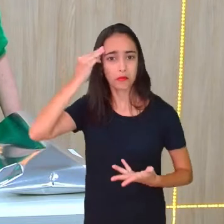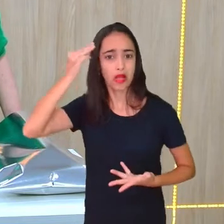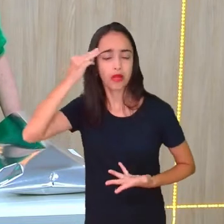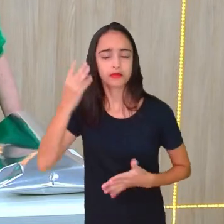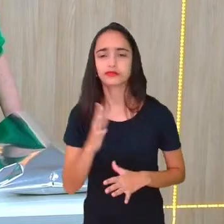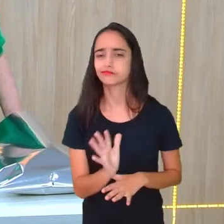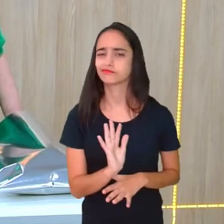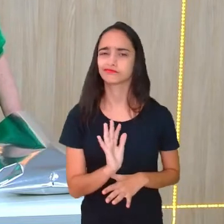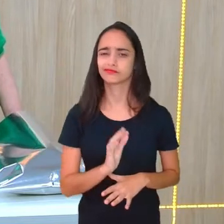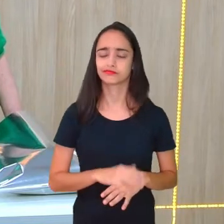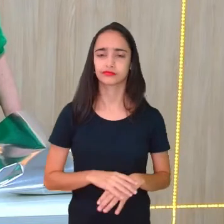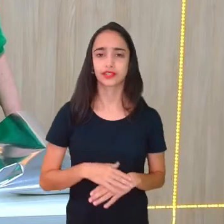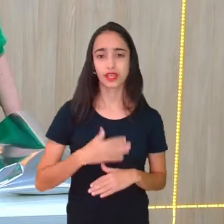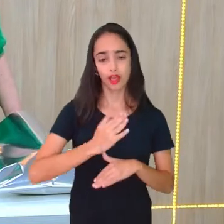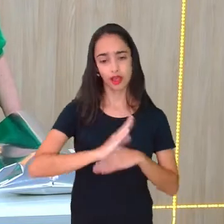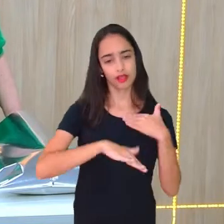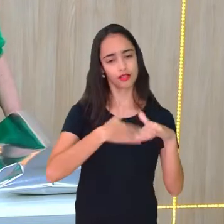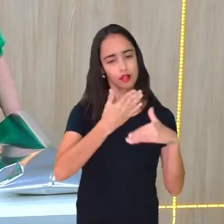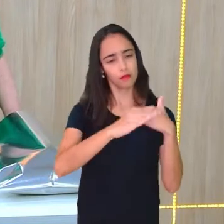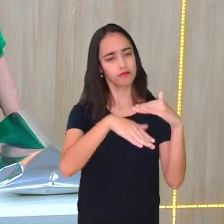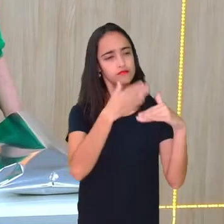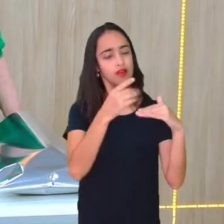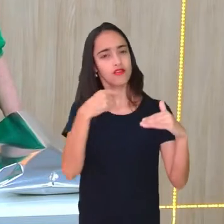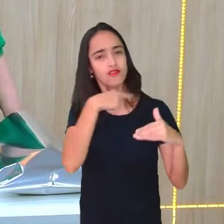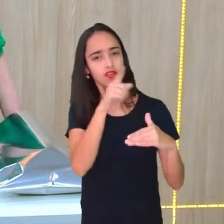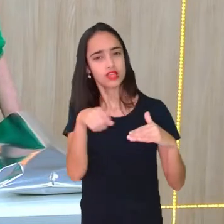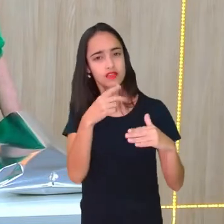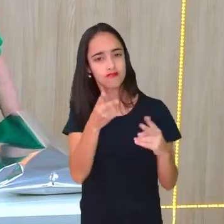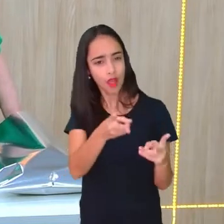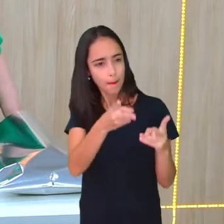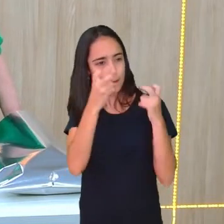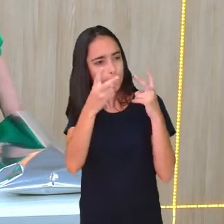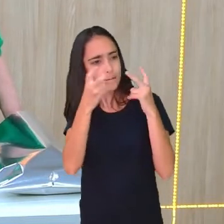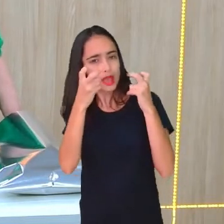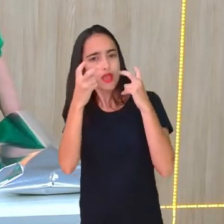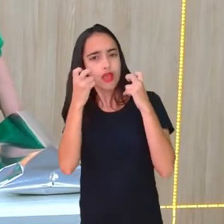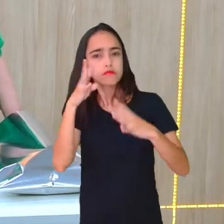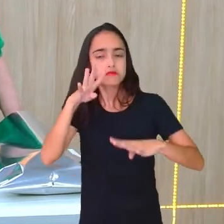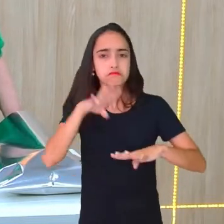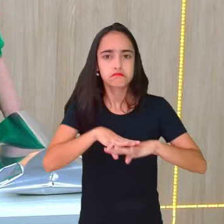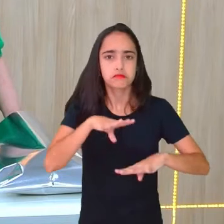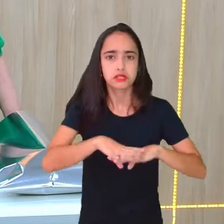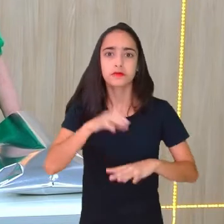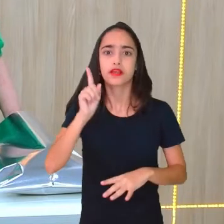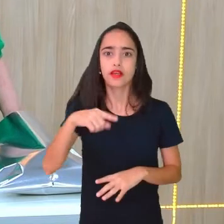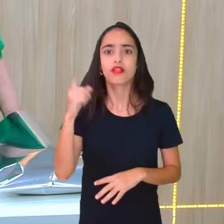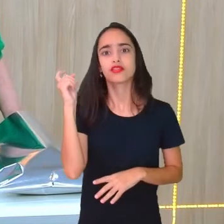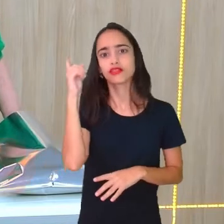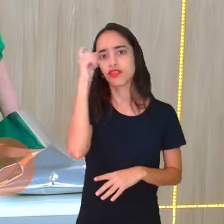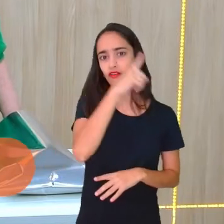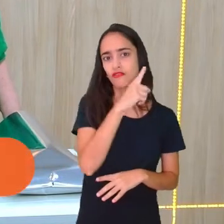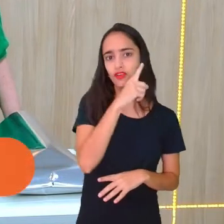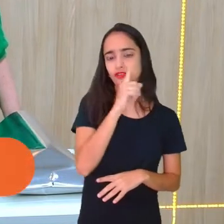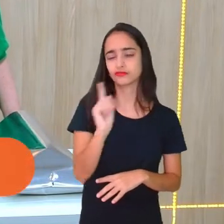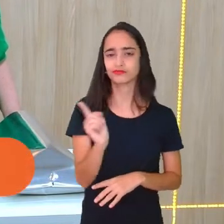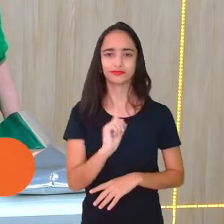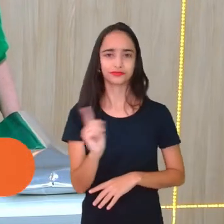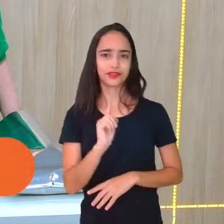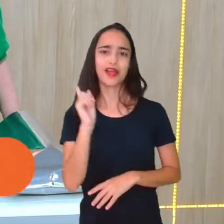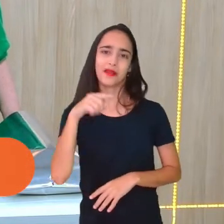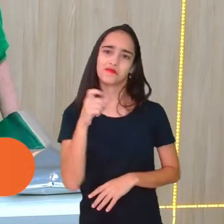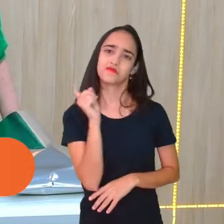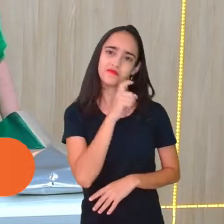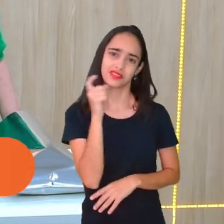tempo, o que é que vai acontecer? Você vai descobrir que essa coisa que matemática é complicado, isso é fake news.